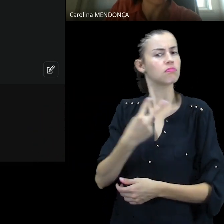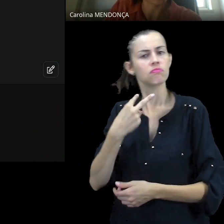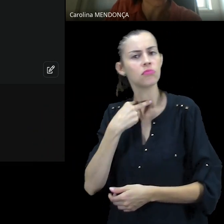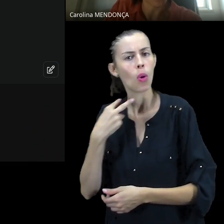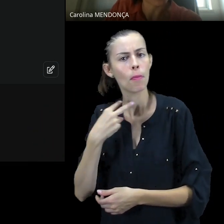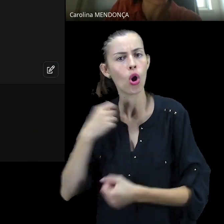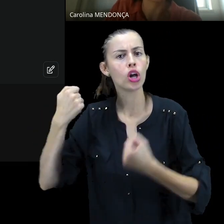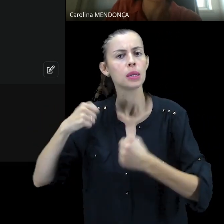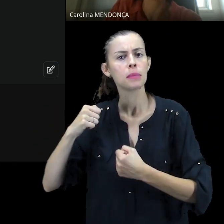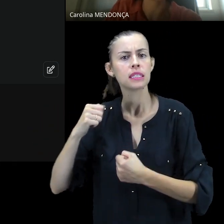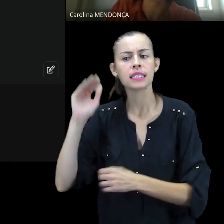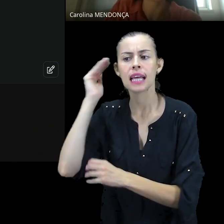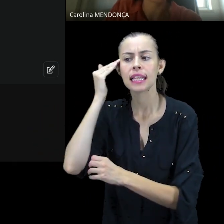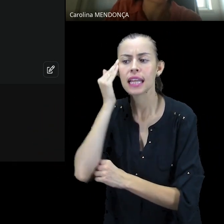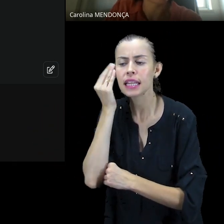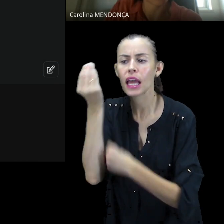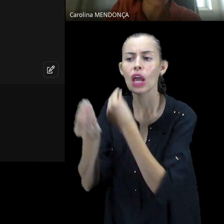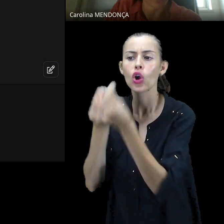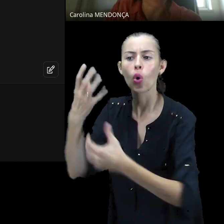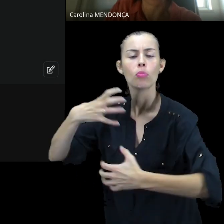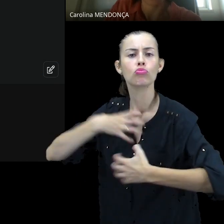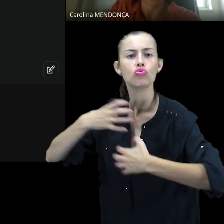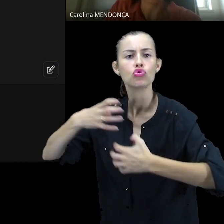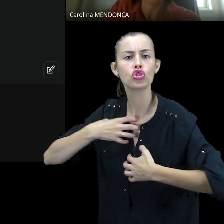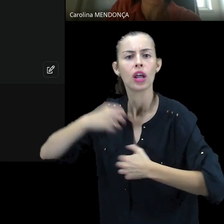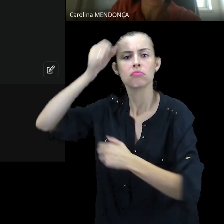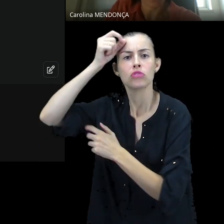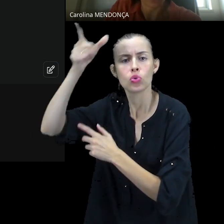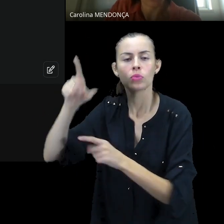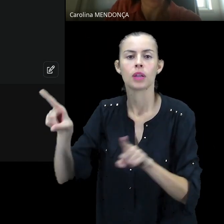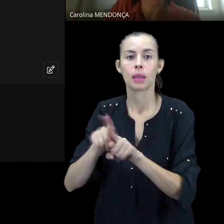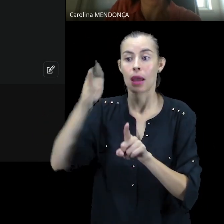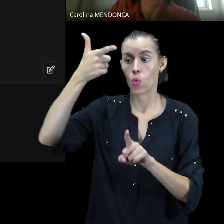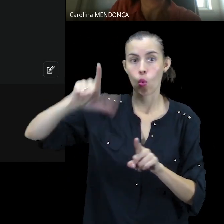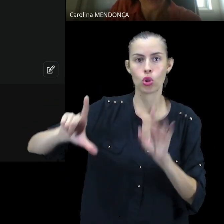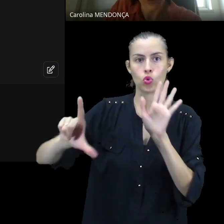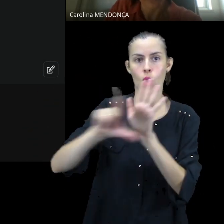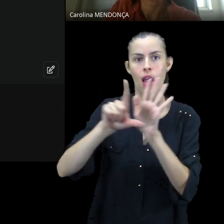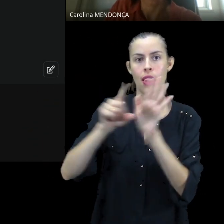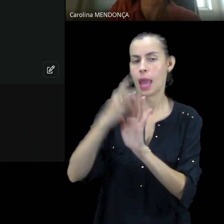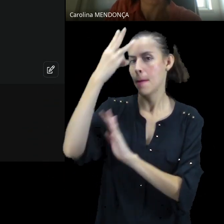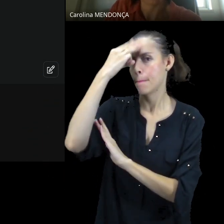forma a eliminar o preconceito e a produzir conhecimento sobre a matéria. A Lei Maria da Penha, no artigo 8º, inciso